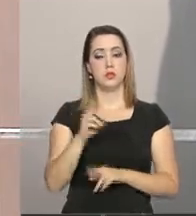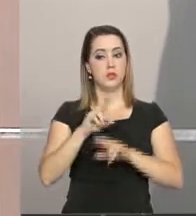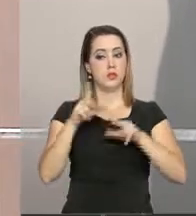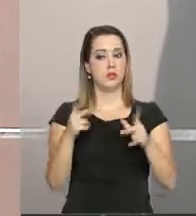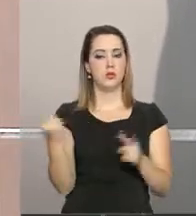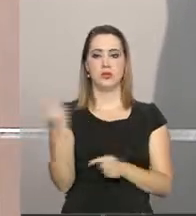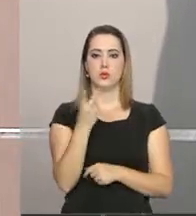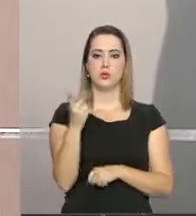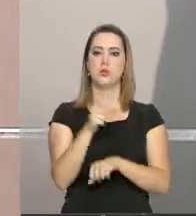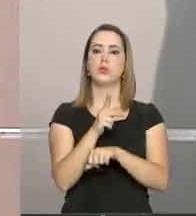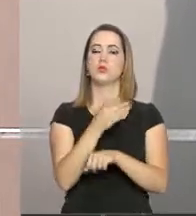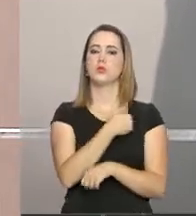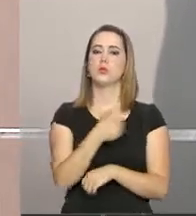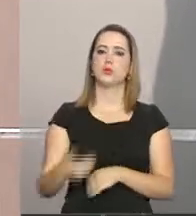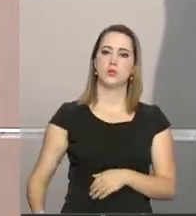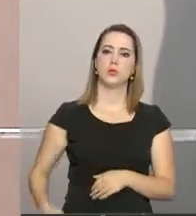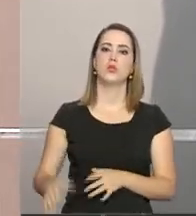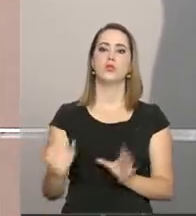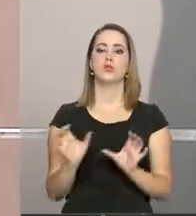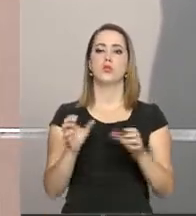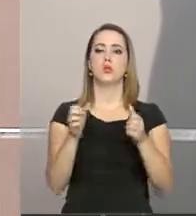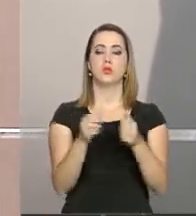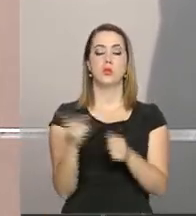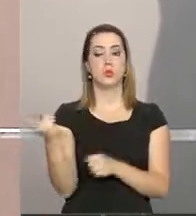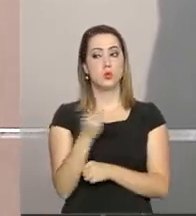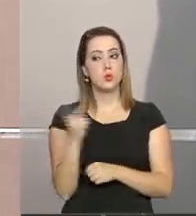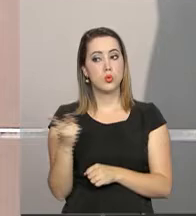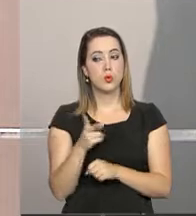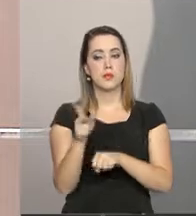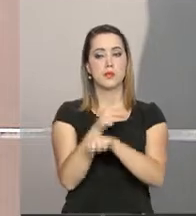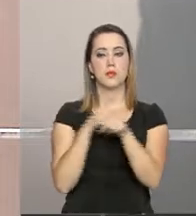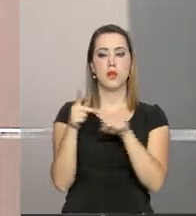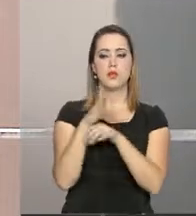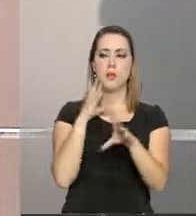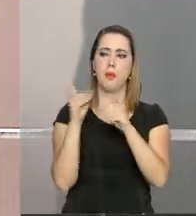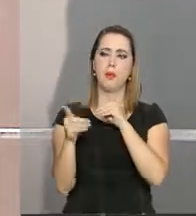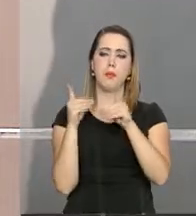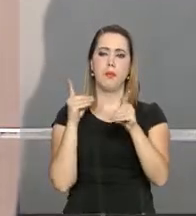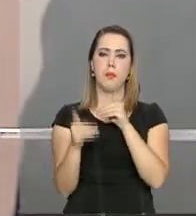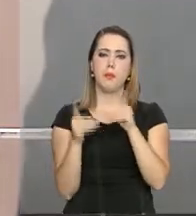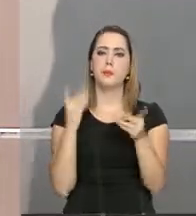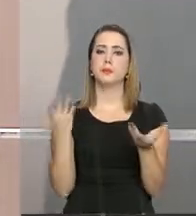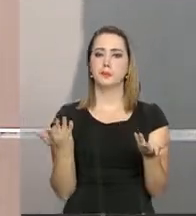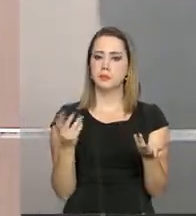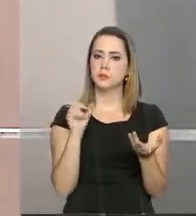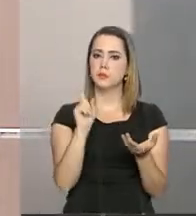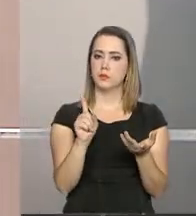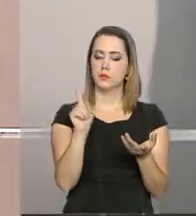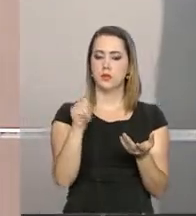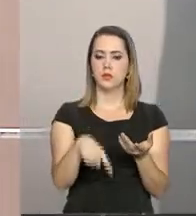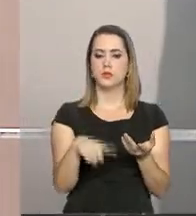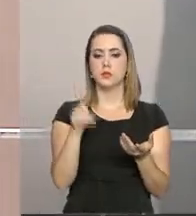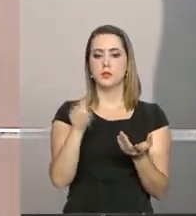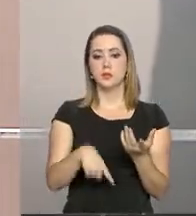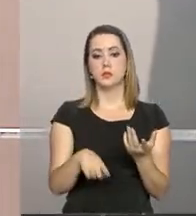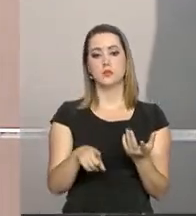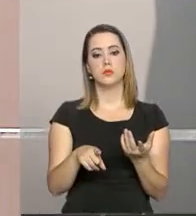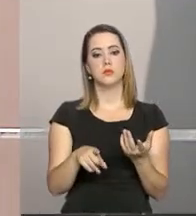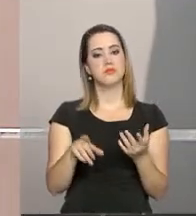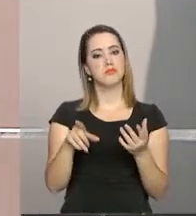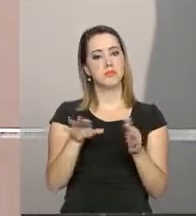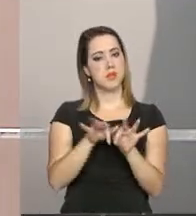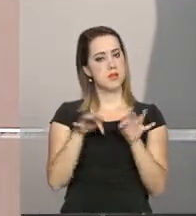dos dois governos e do setor privado dos dois lados, é uma maneira muito